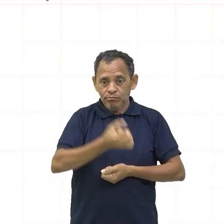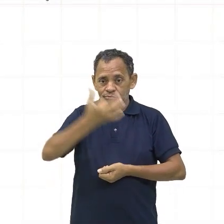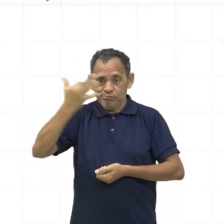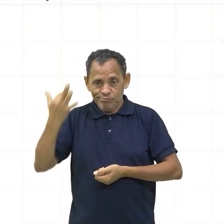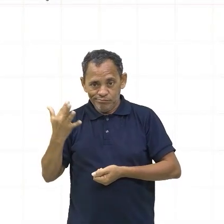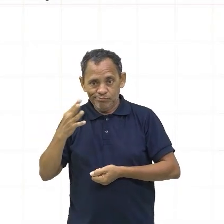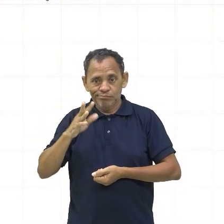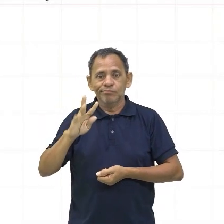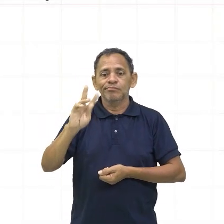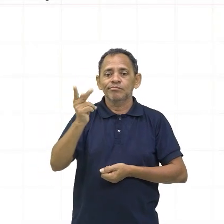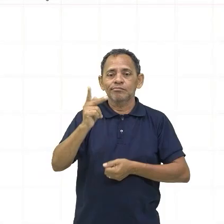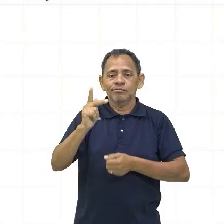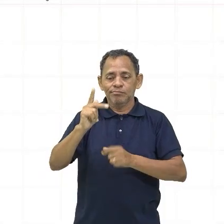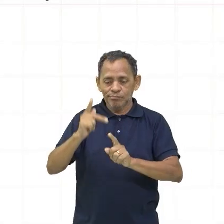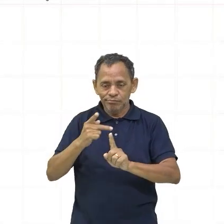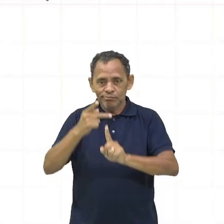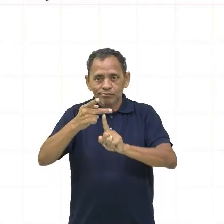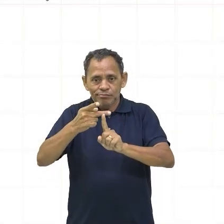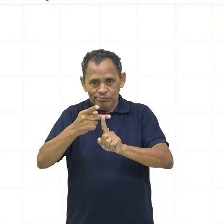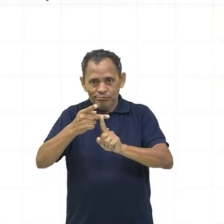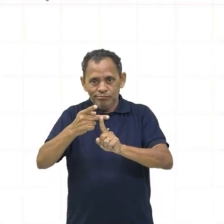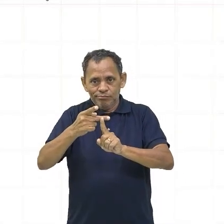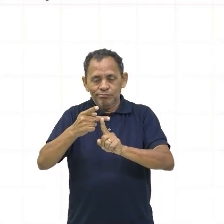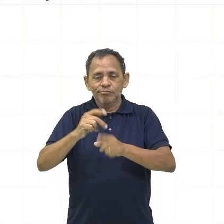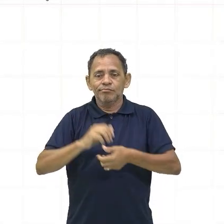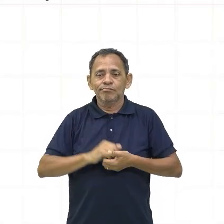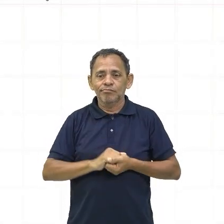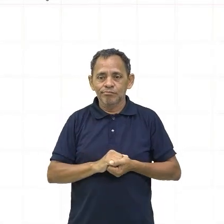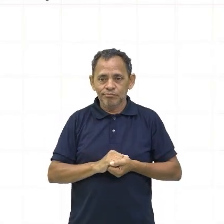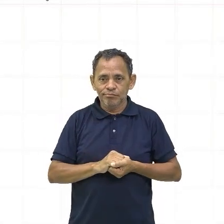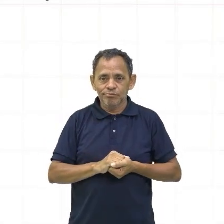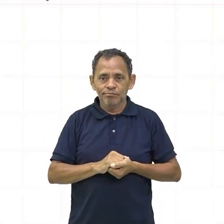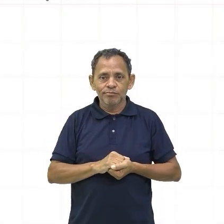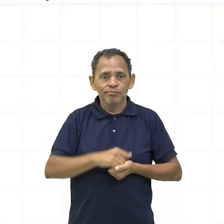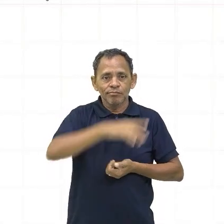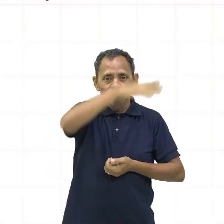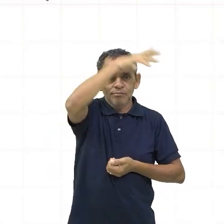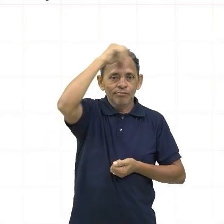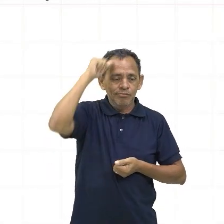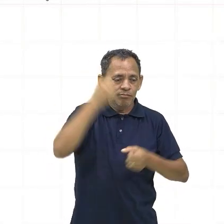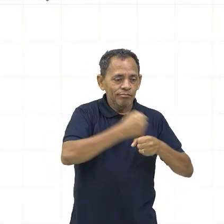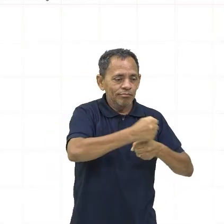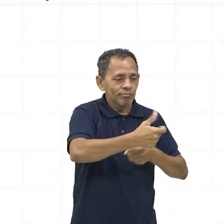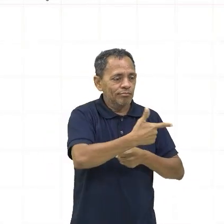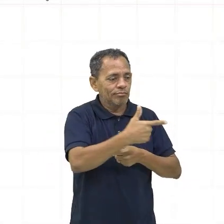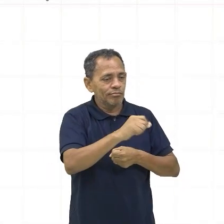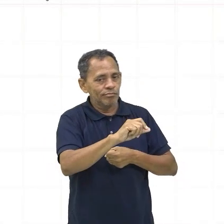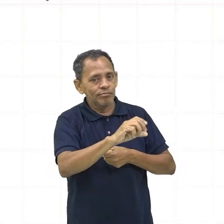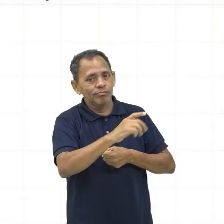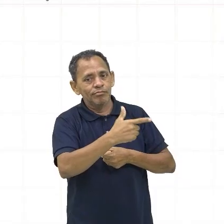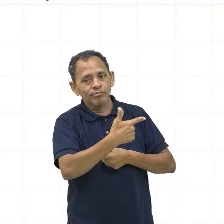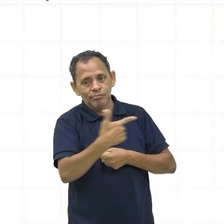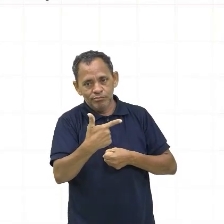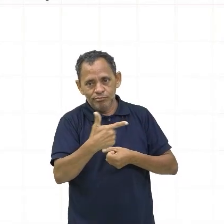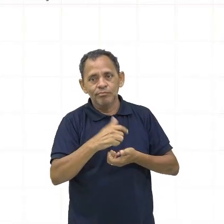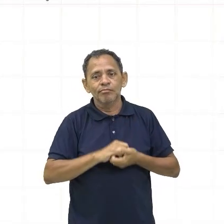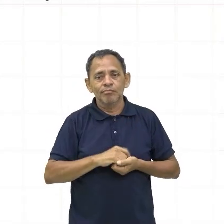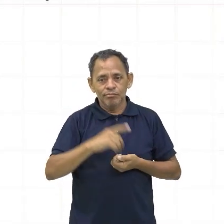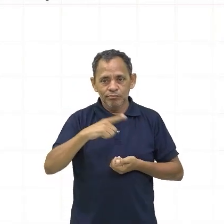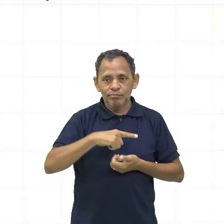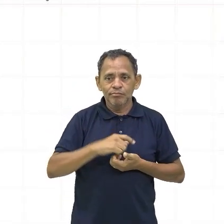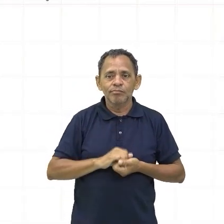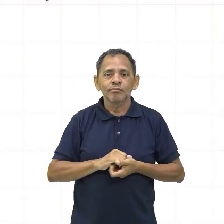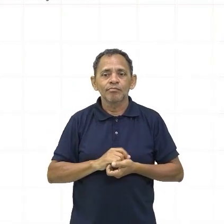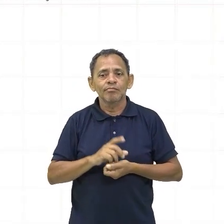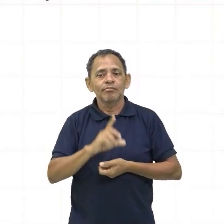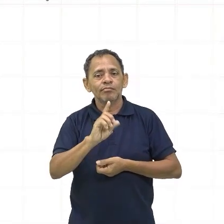por quilômetros quadrados. E o Amazonas, né, no ano de 2022, contava com uma densidade demográfica,